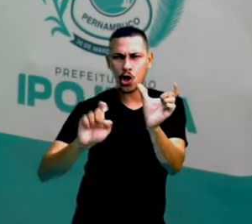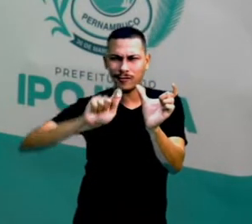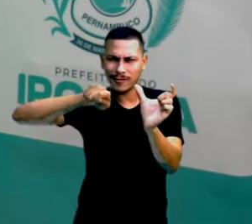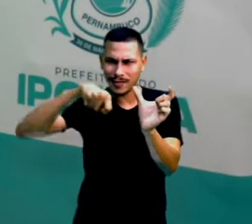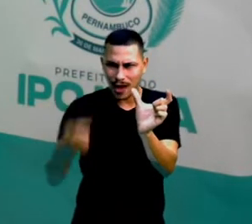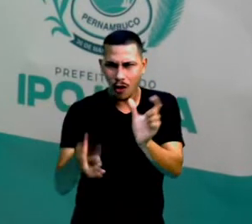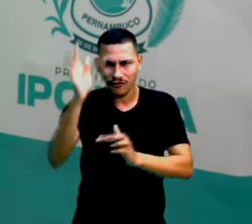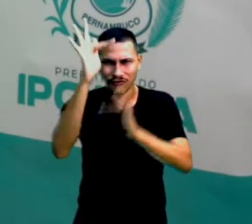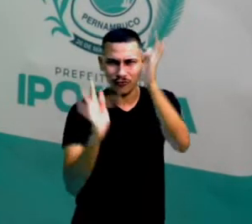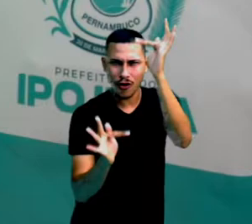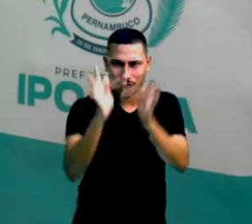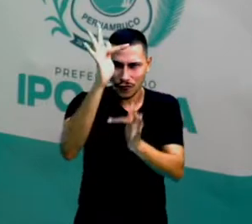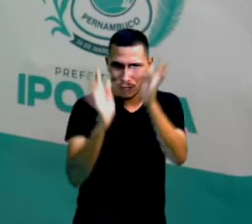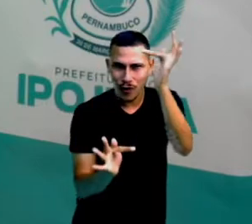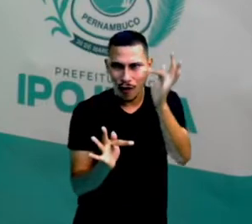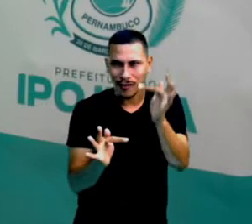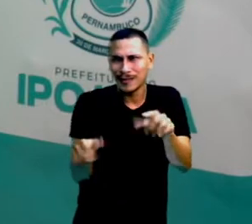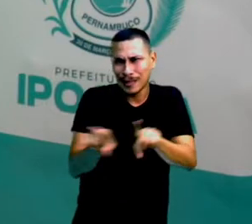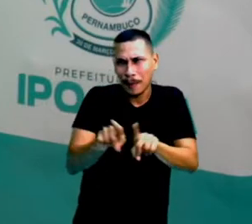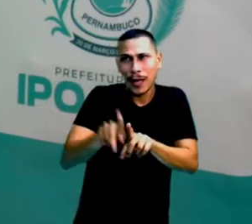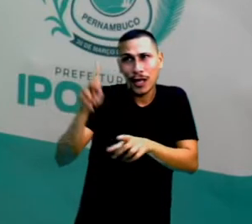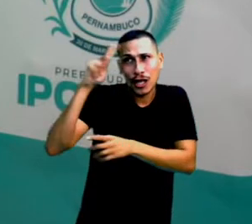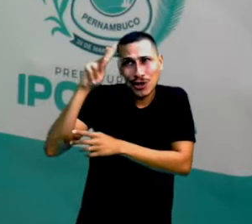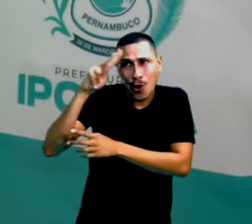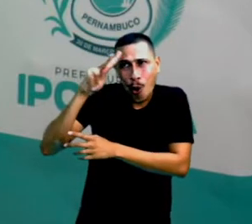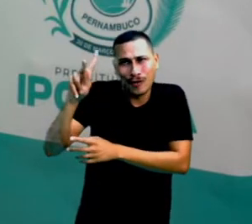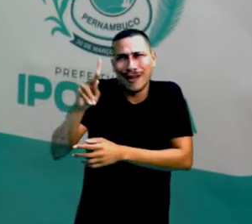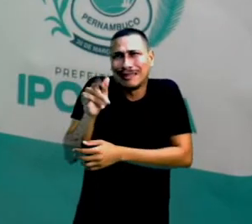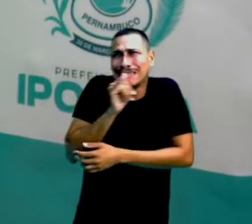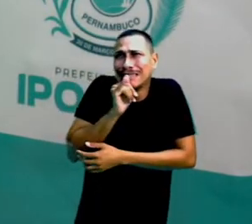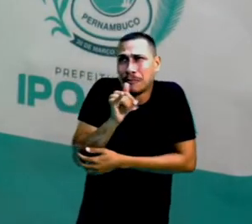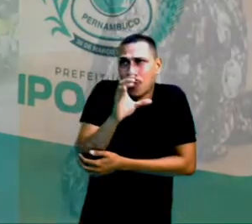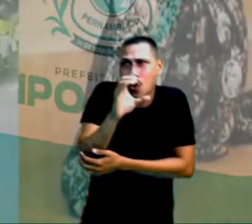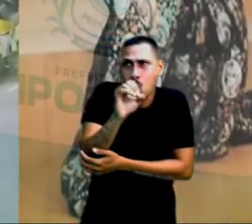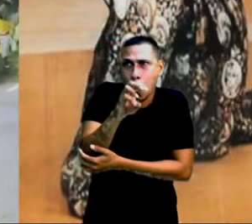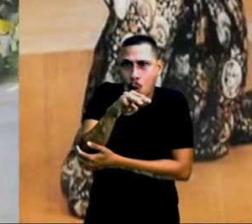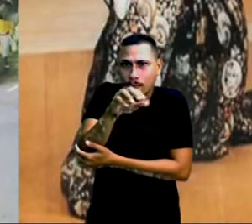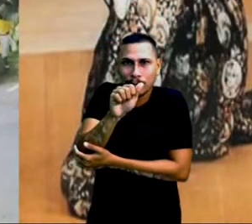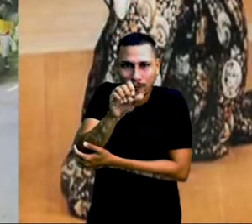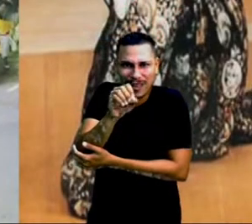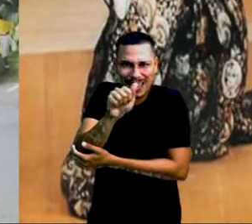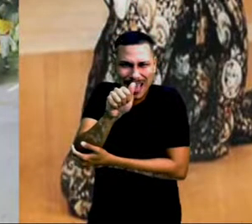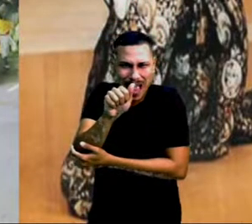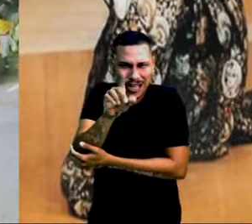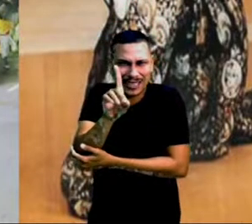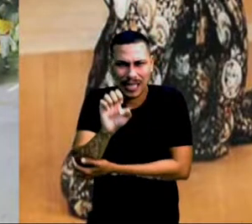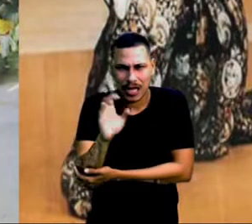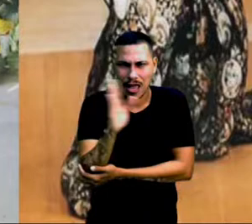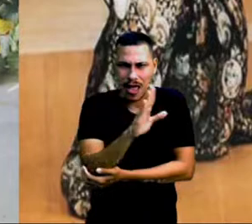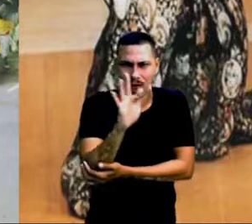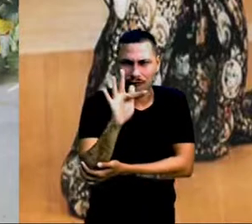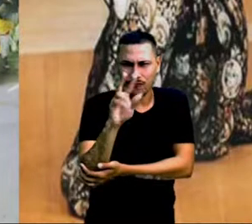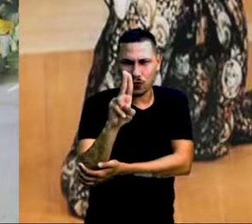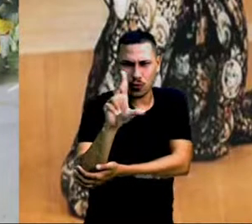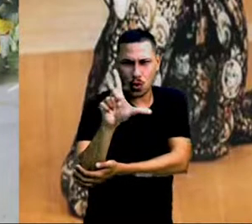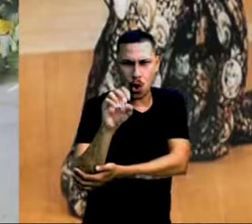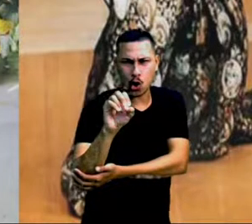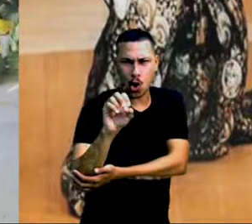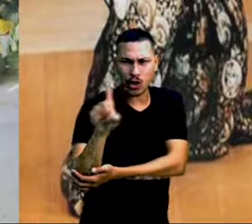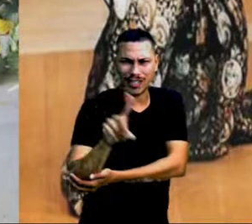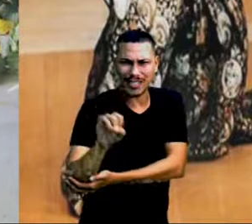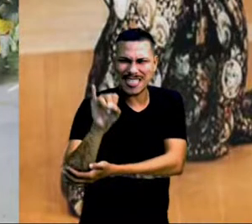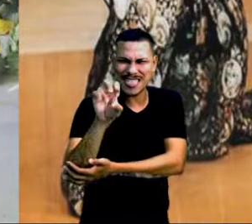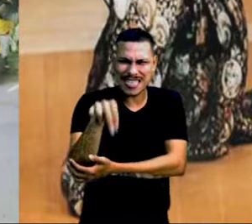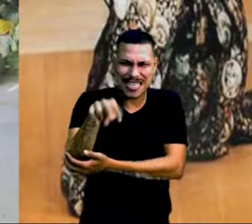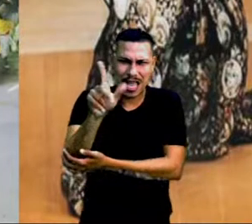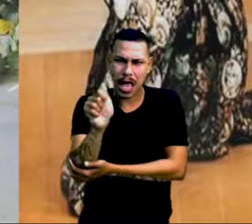Comadre Fulozinha, meu Deus do céu, que emoção! E aqui, a gente vai falar de dança. Então, eu trouxe para vocês o seguinte: se